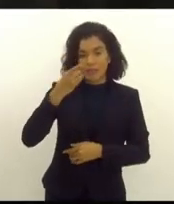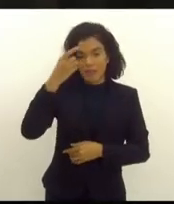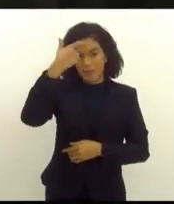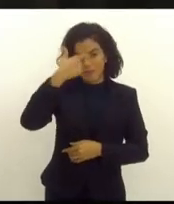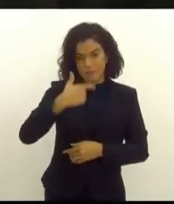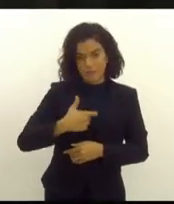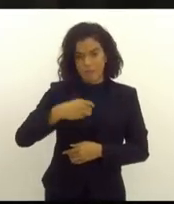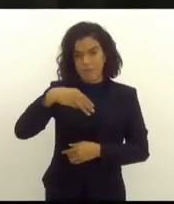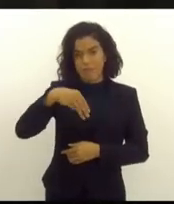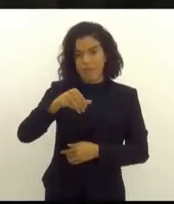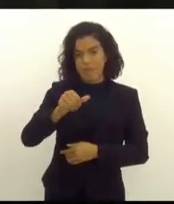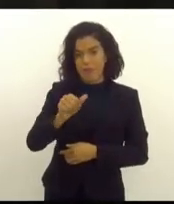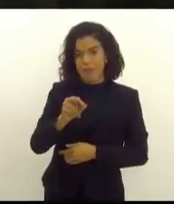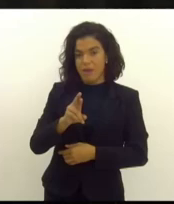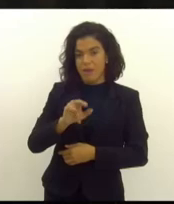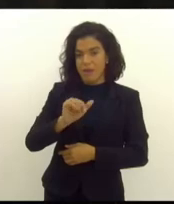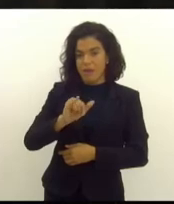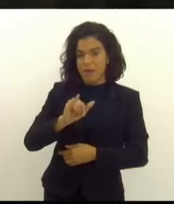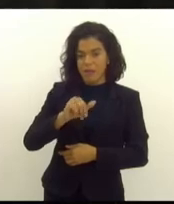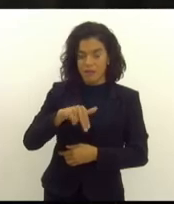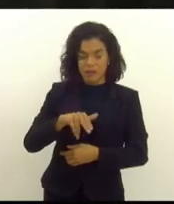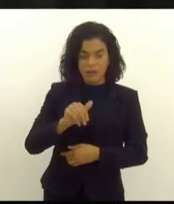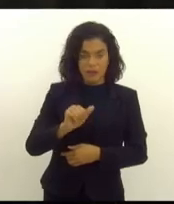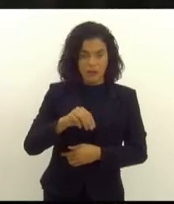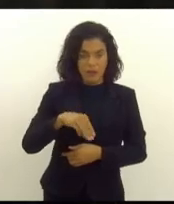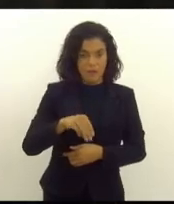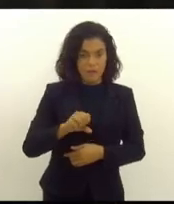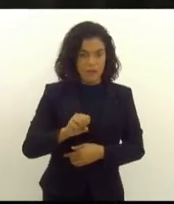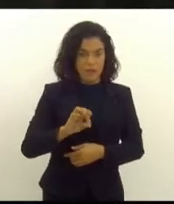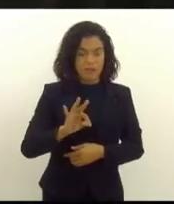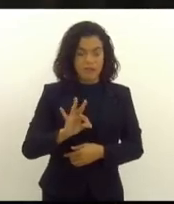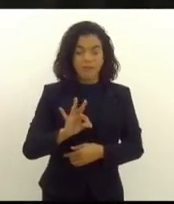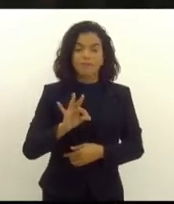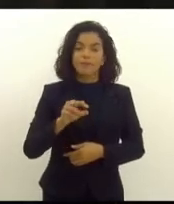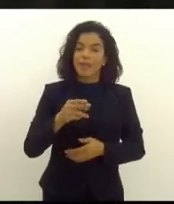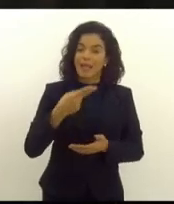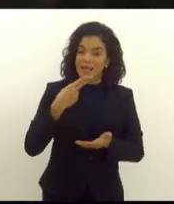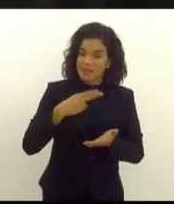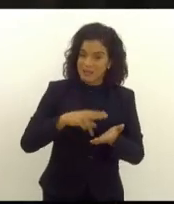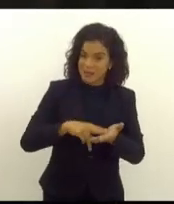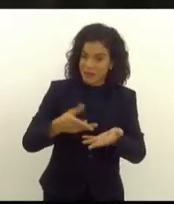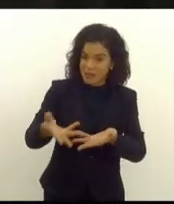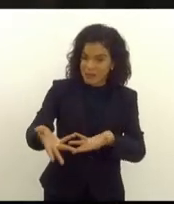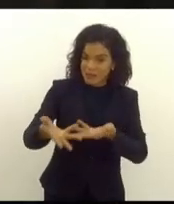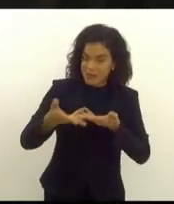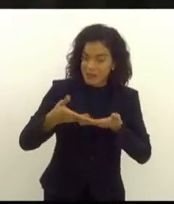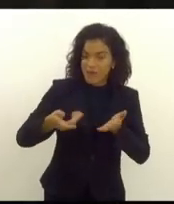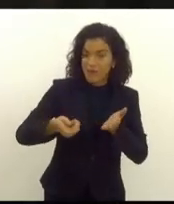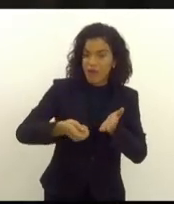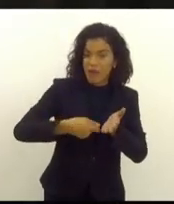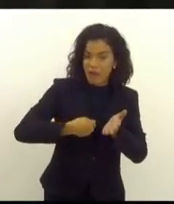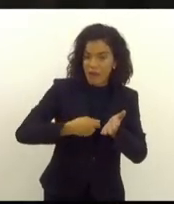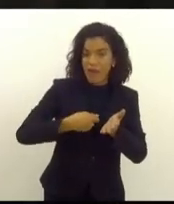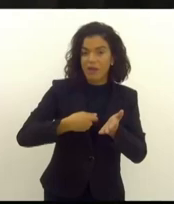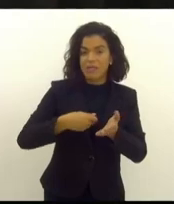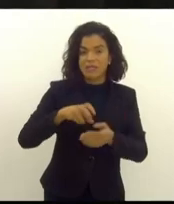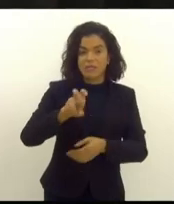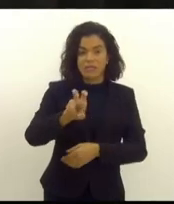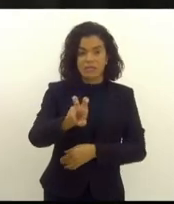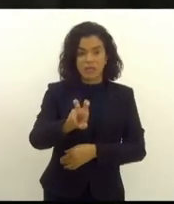Marina do MST essa carta convocatória foi assinada por